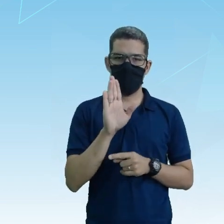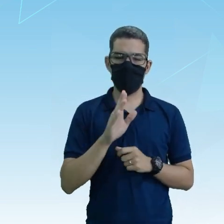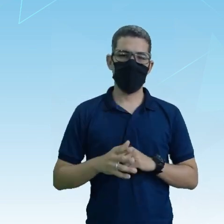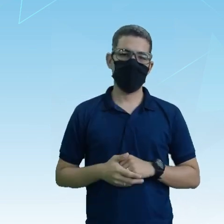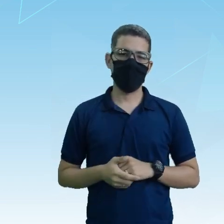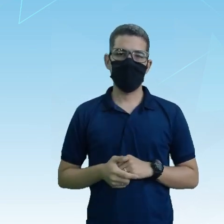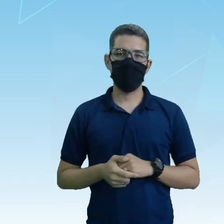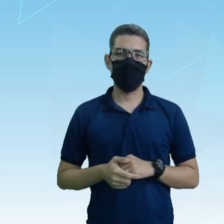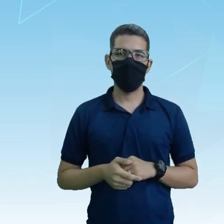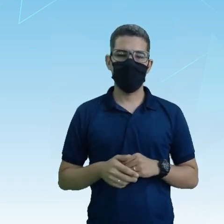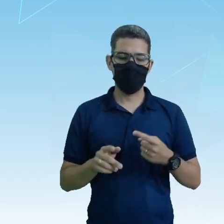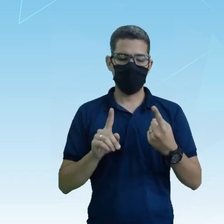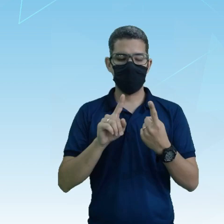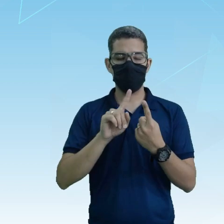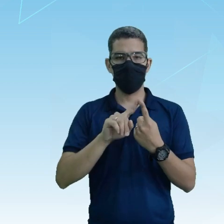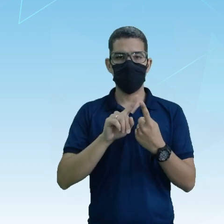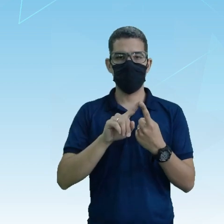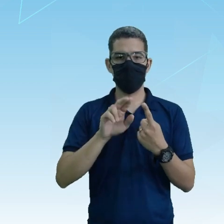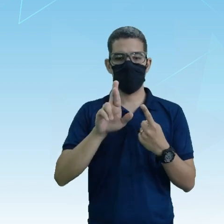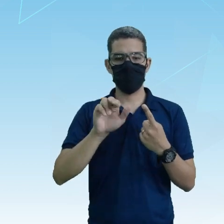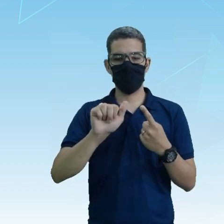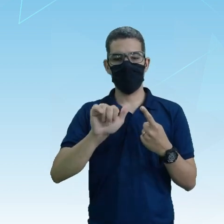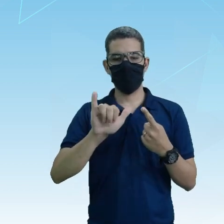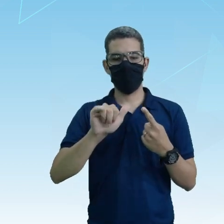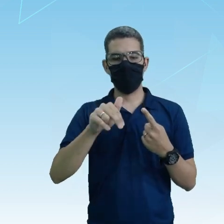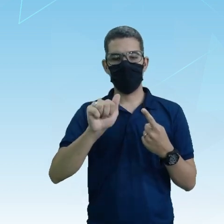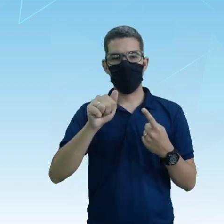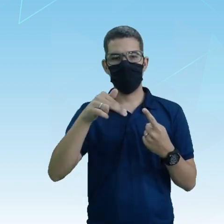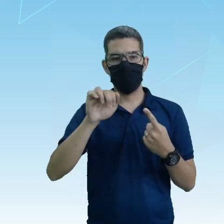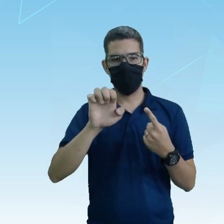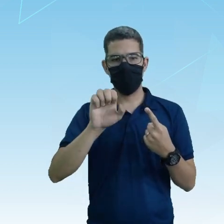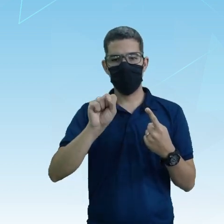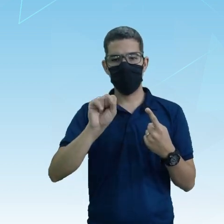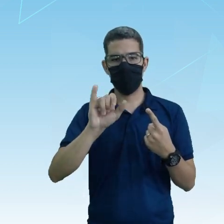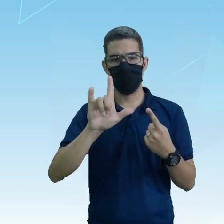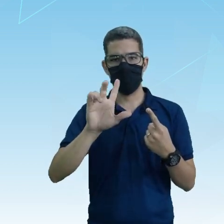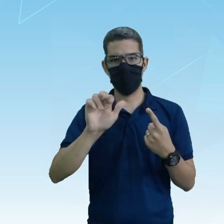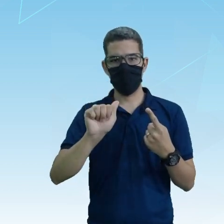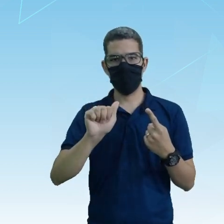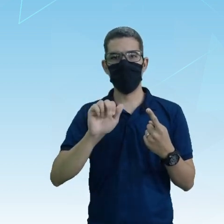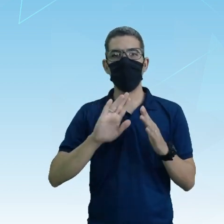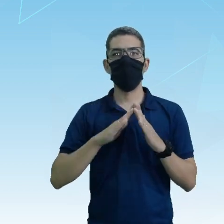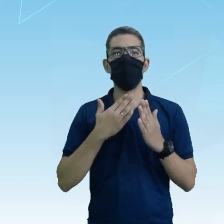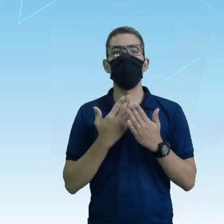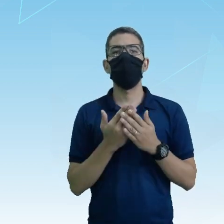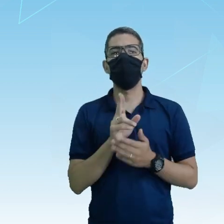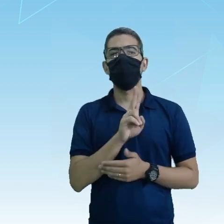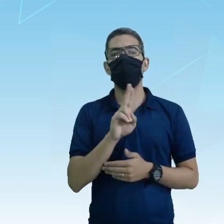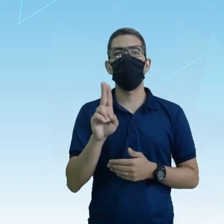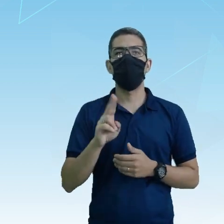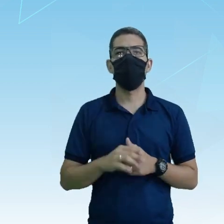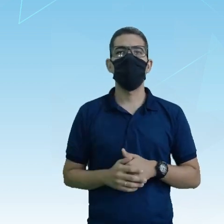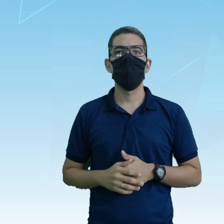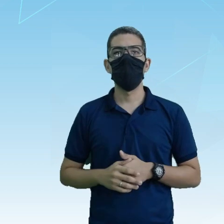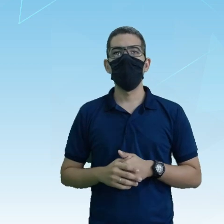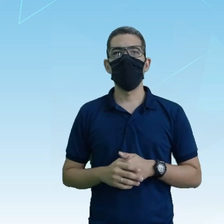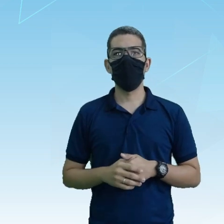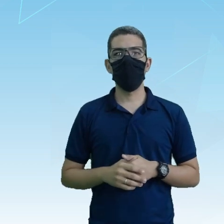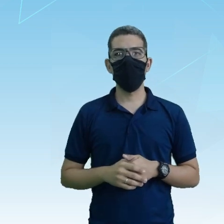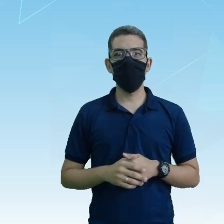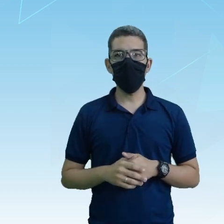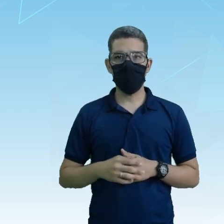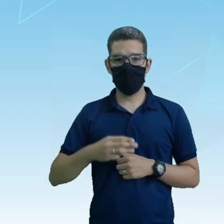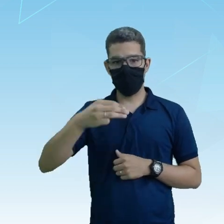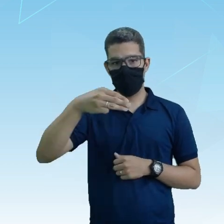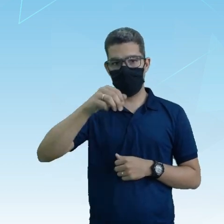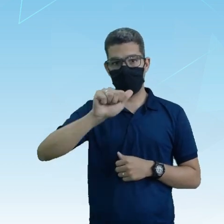A primeira professora é a professora Rayane Silva. E eu vou dizer da escola que ela tá lá, tá bom? Rayane é professora da